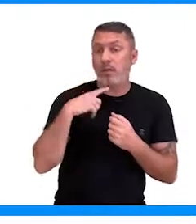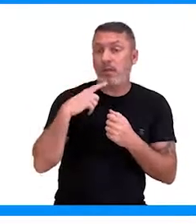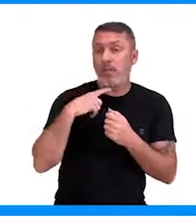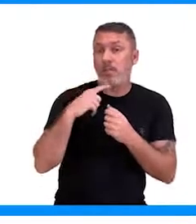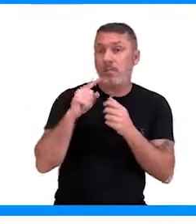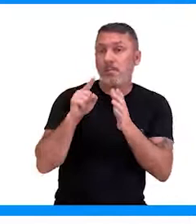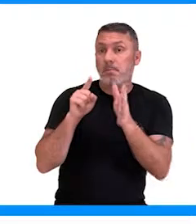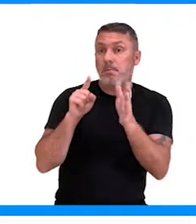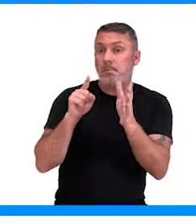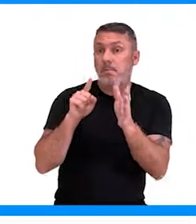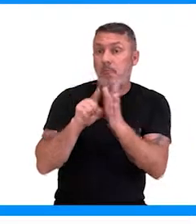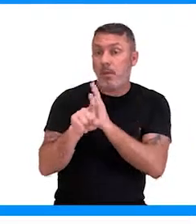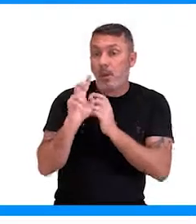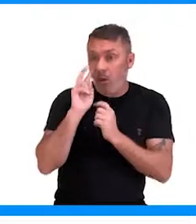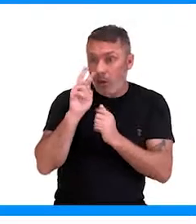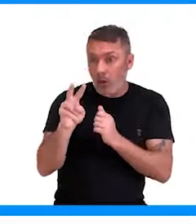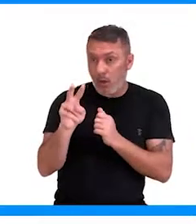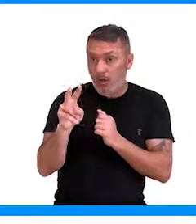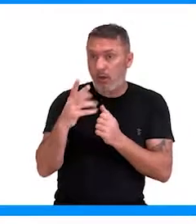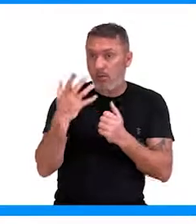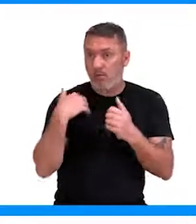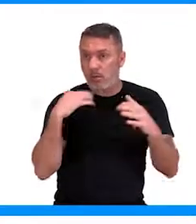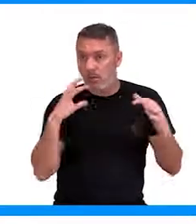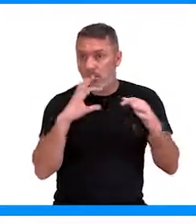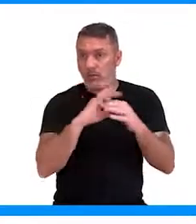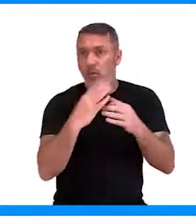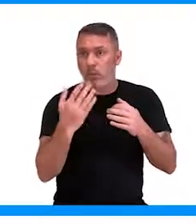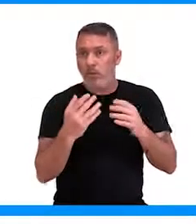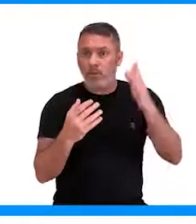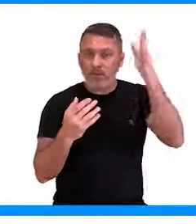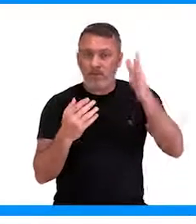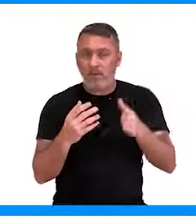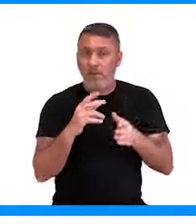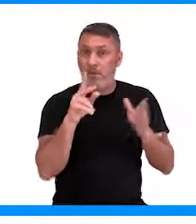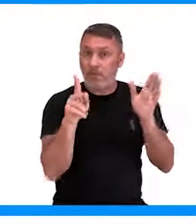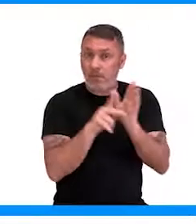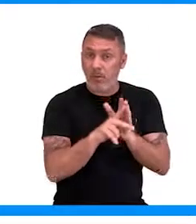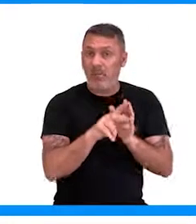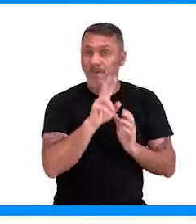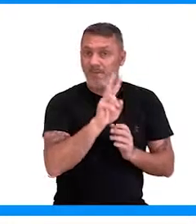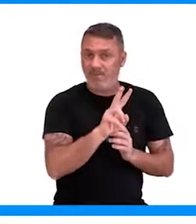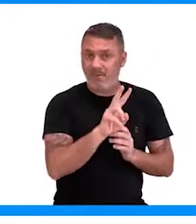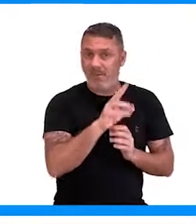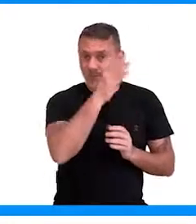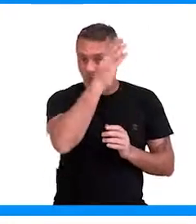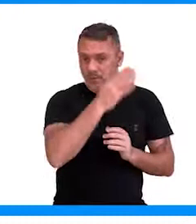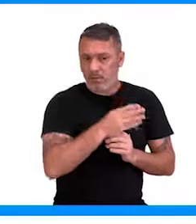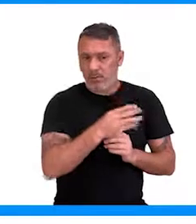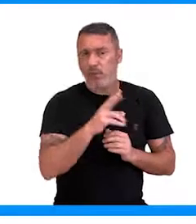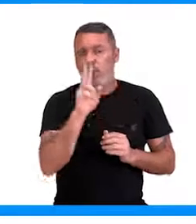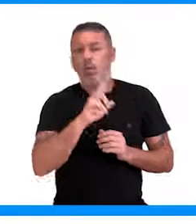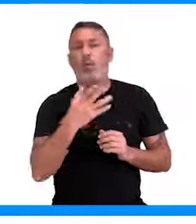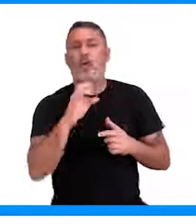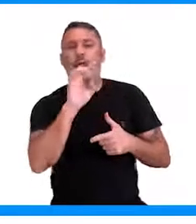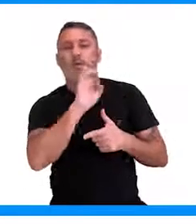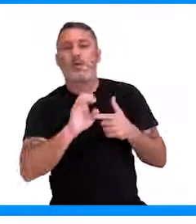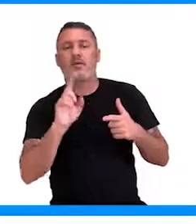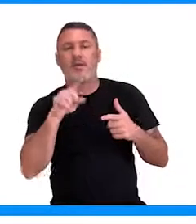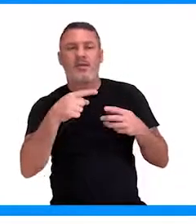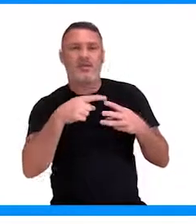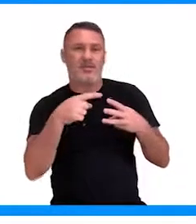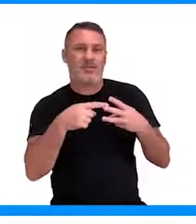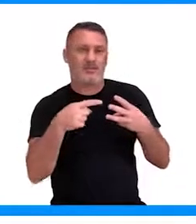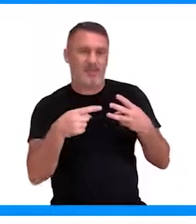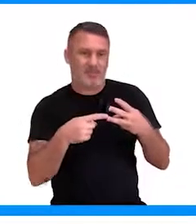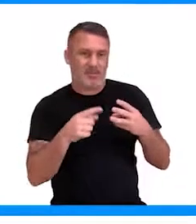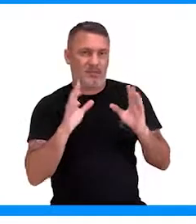sua pergunta. Se for uma pergunta direcionada à vertical, como foi esse caso nosso aqui, você vai usar as